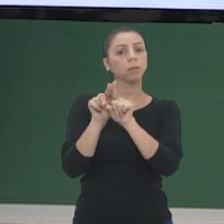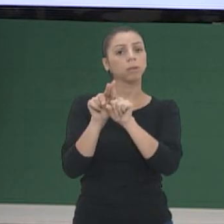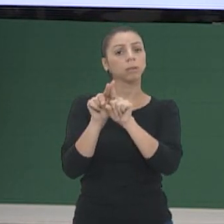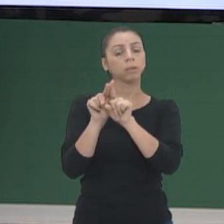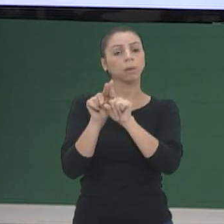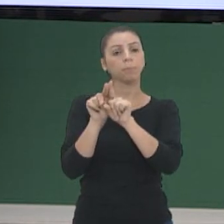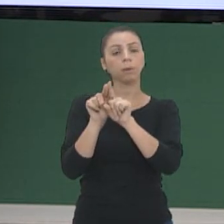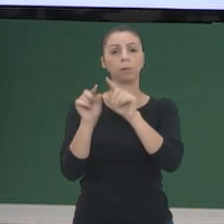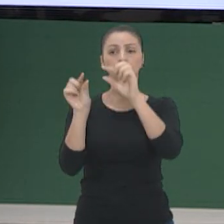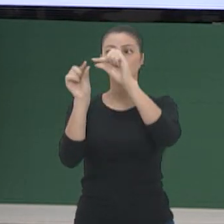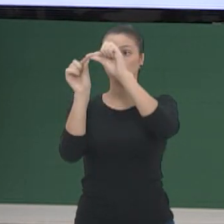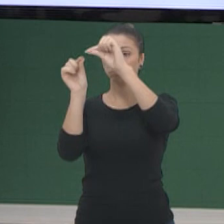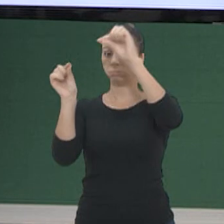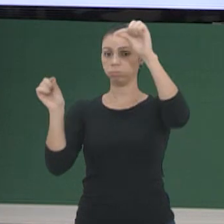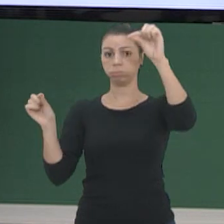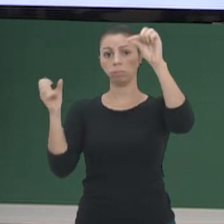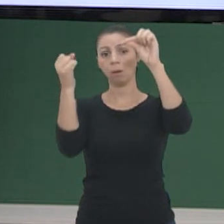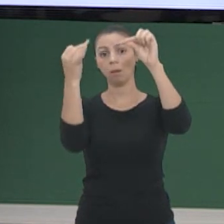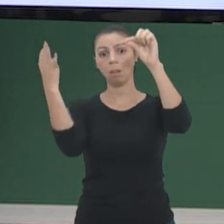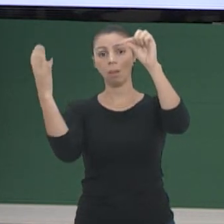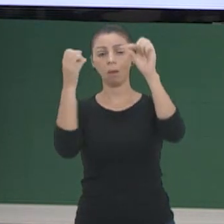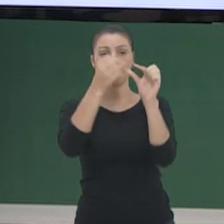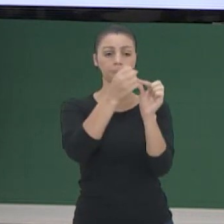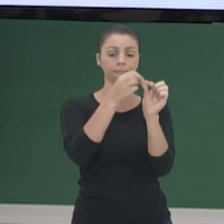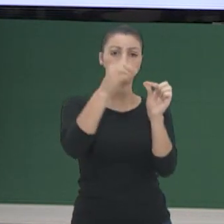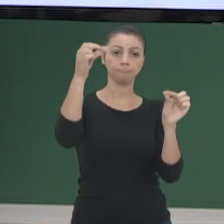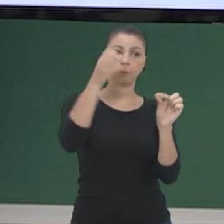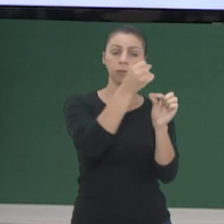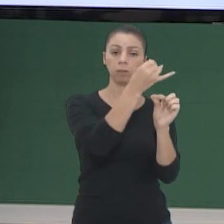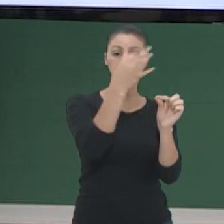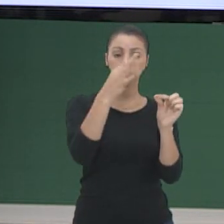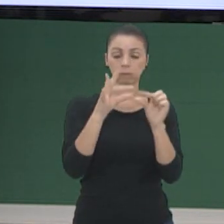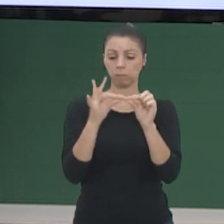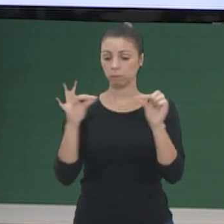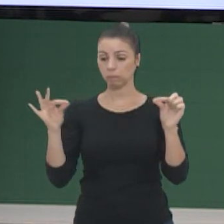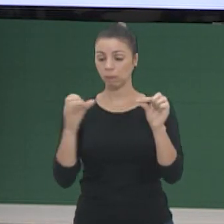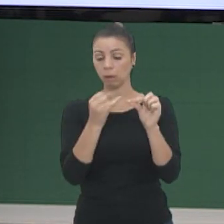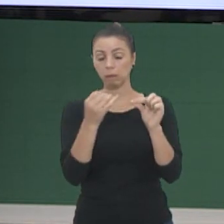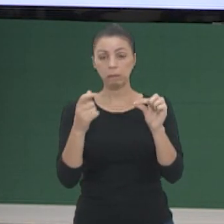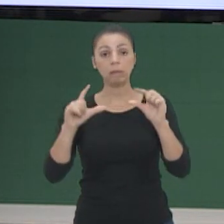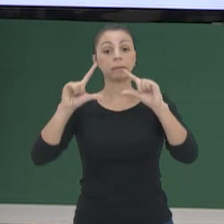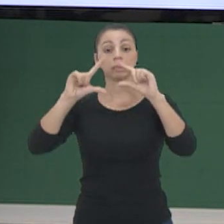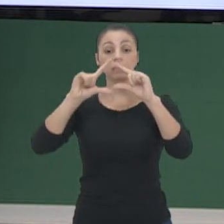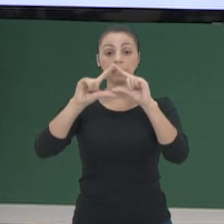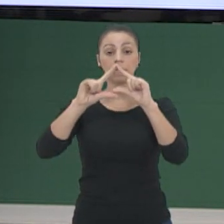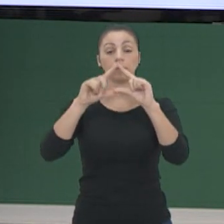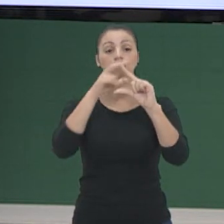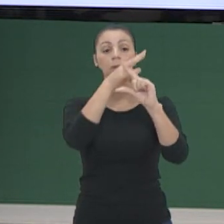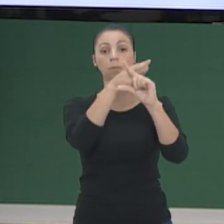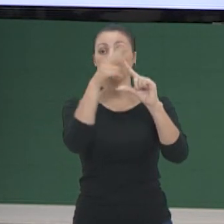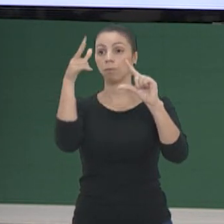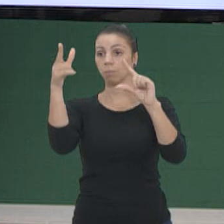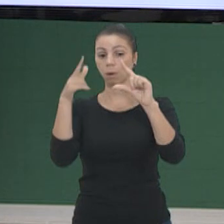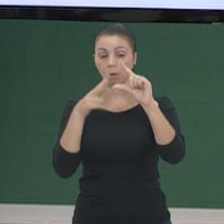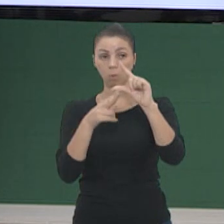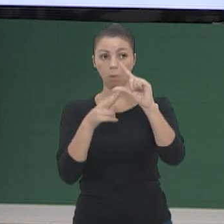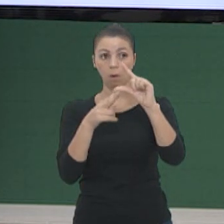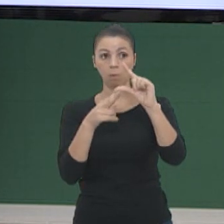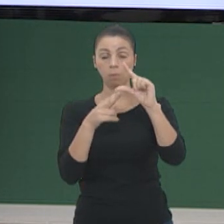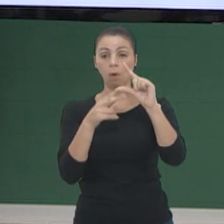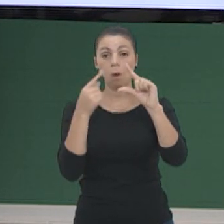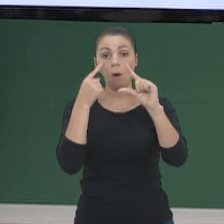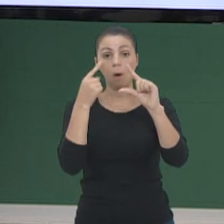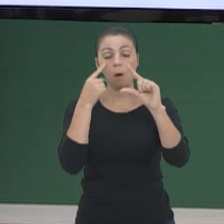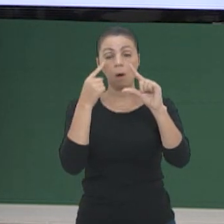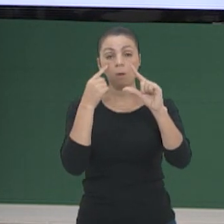dos seus lados, quanto à medida dos seus lados. Se ele for triângulo, eles têm os 3 lados iguais. Olha como que ele